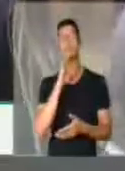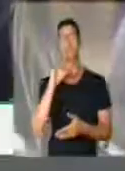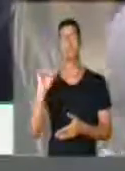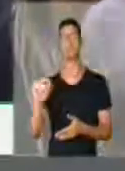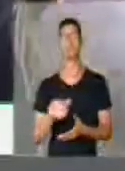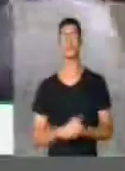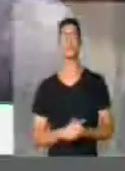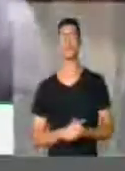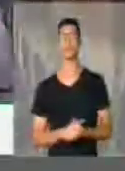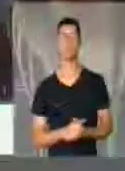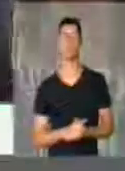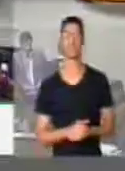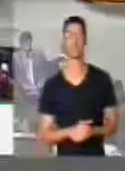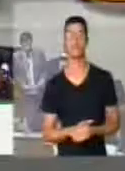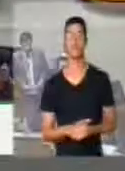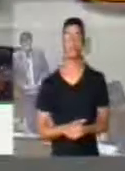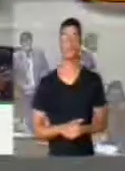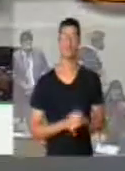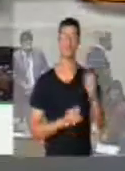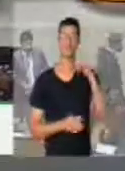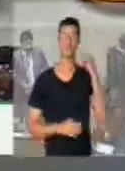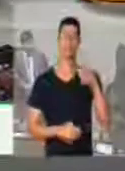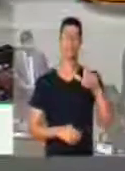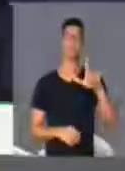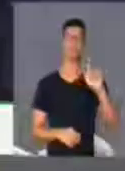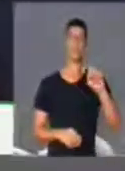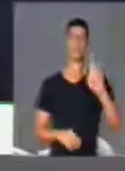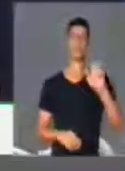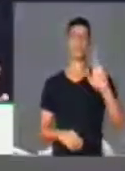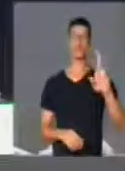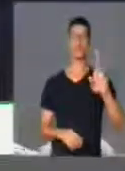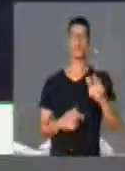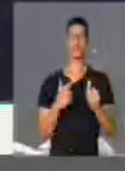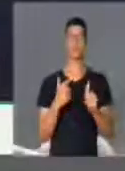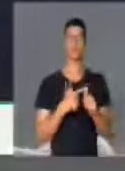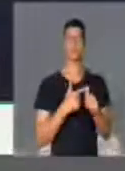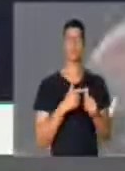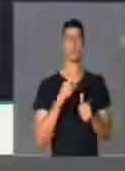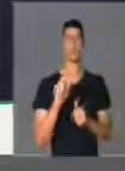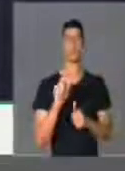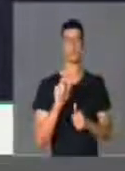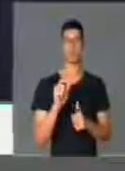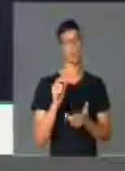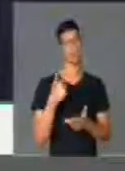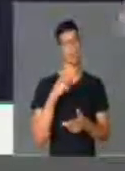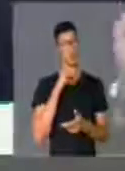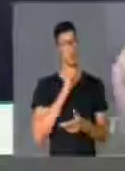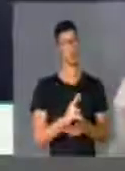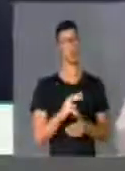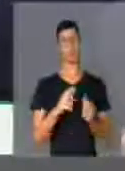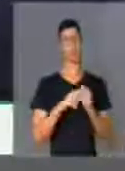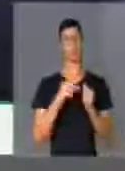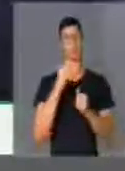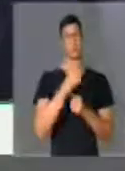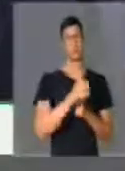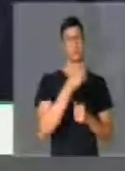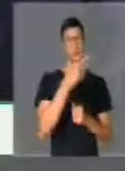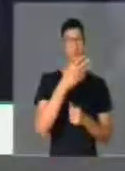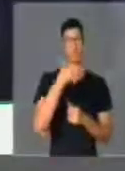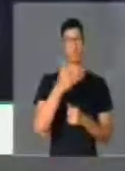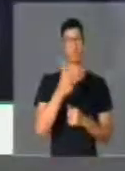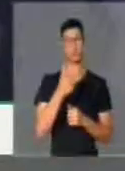disso? Deputado Glauber, primeiro que o artigo